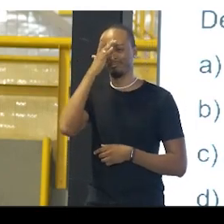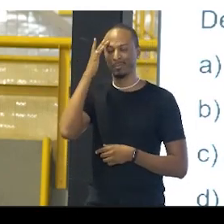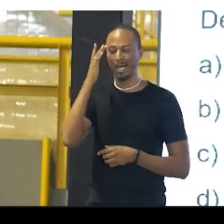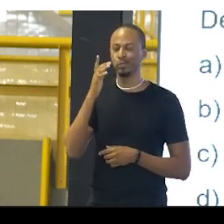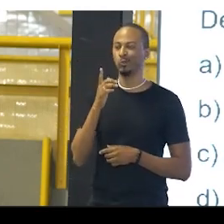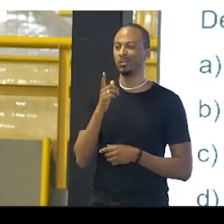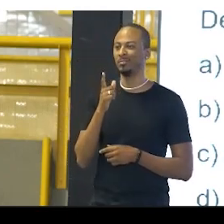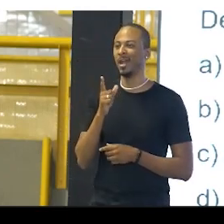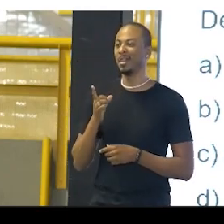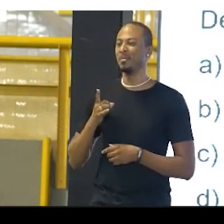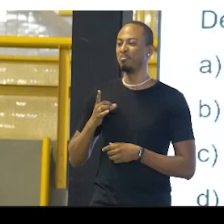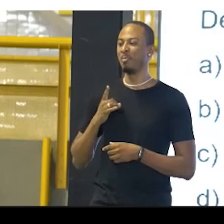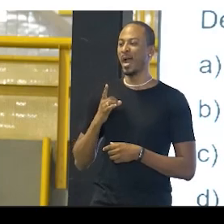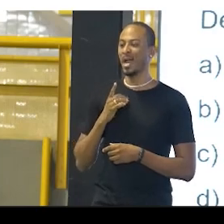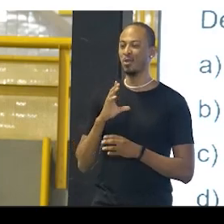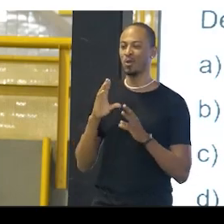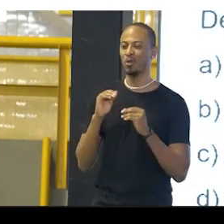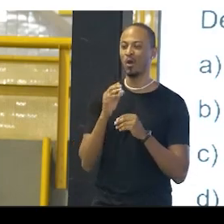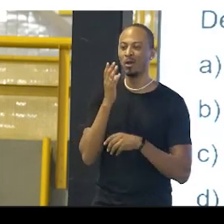no claro.